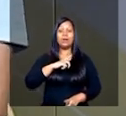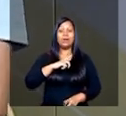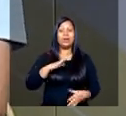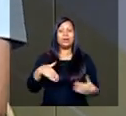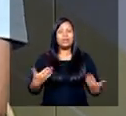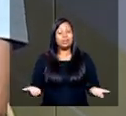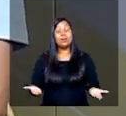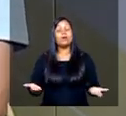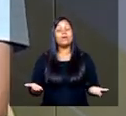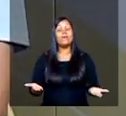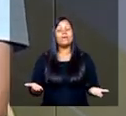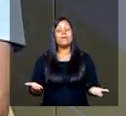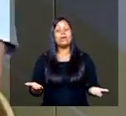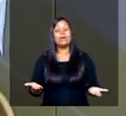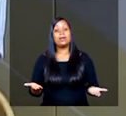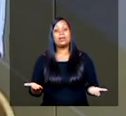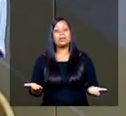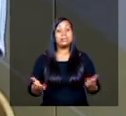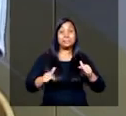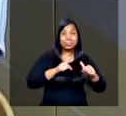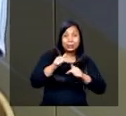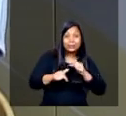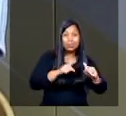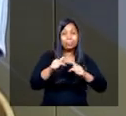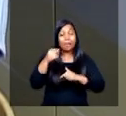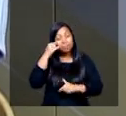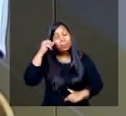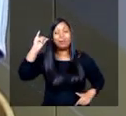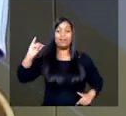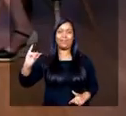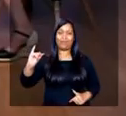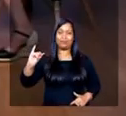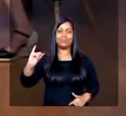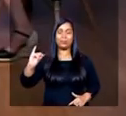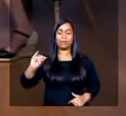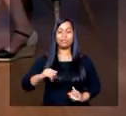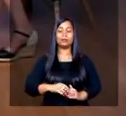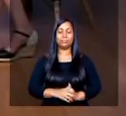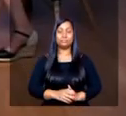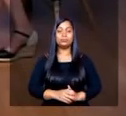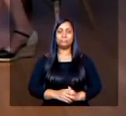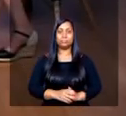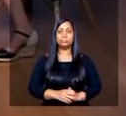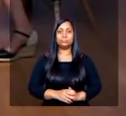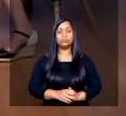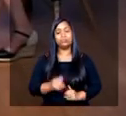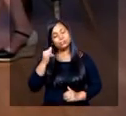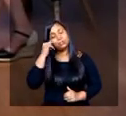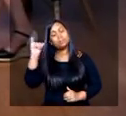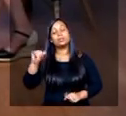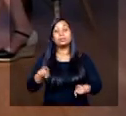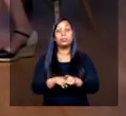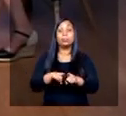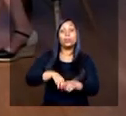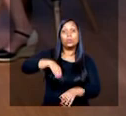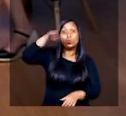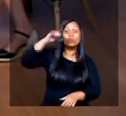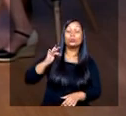Então, esse trabalho preventivo, né? Sim, você tá prevenindo até o adulto lá na